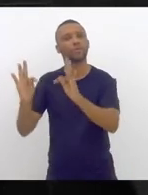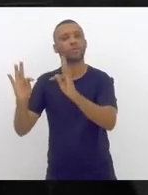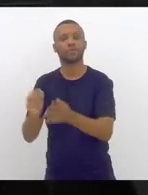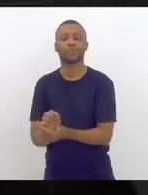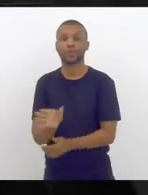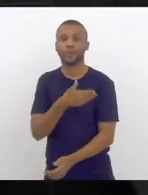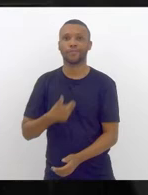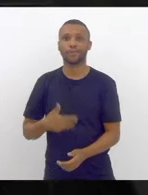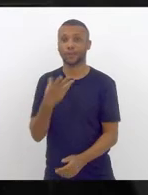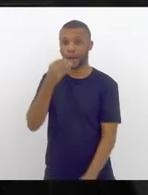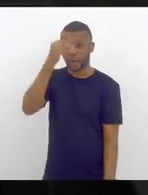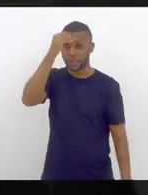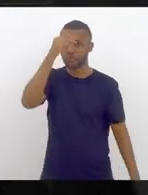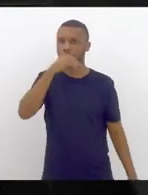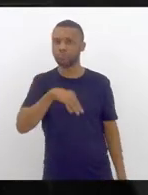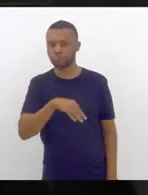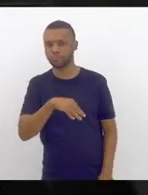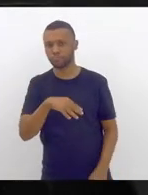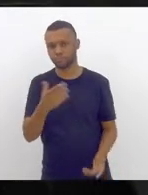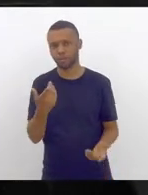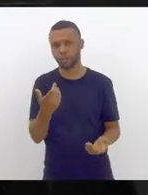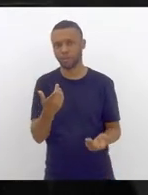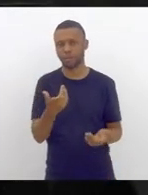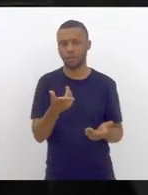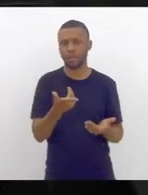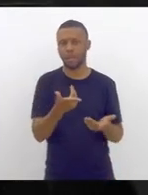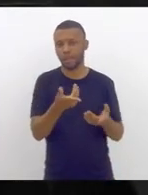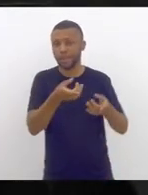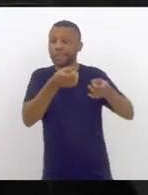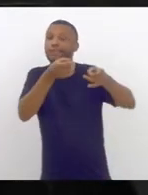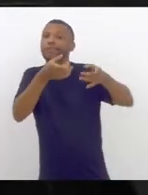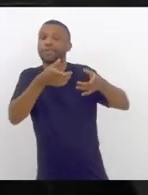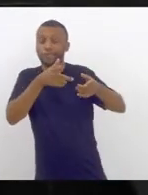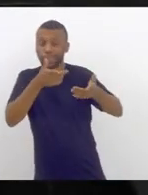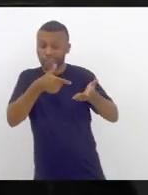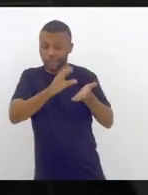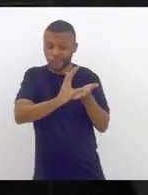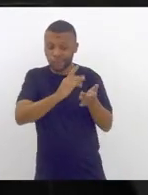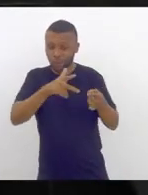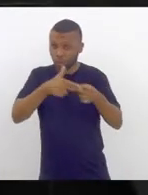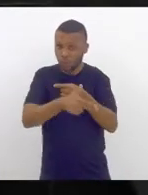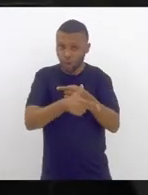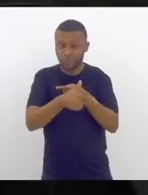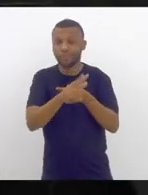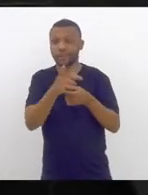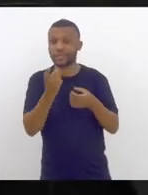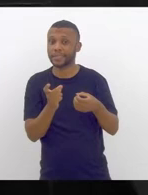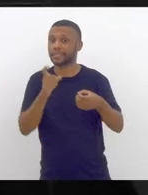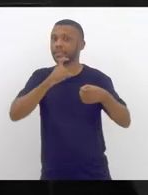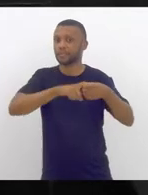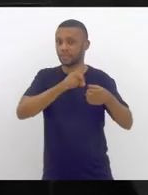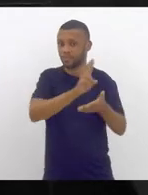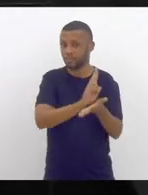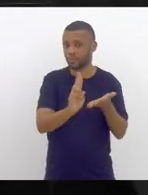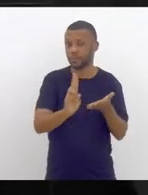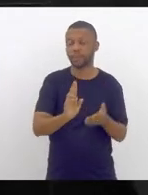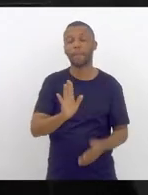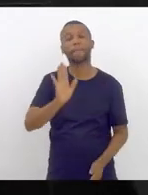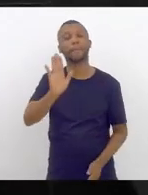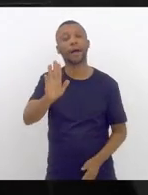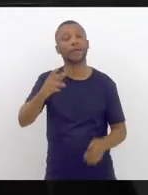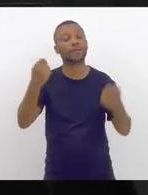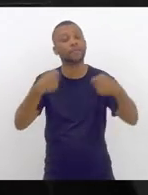recuando operou um recuo e e e esse esse corte vai ser devolvido às universidades entretanto quero lembrar